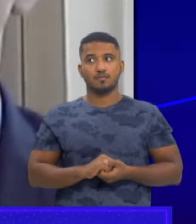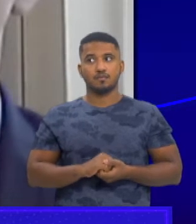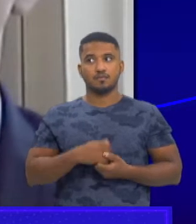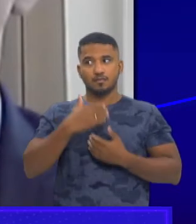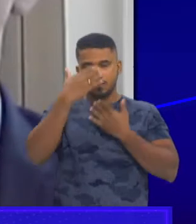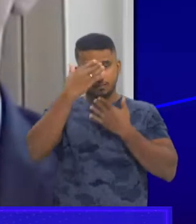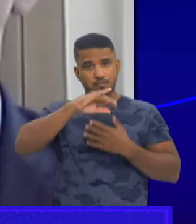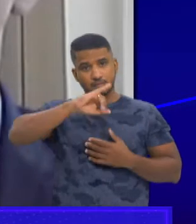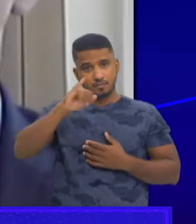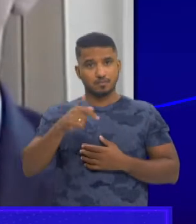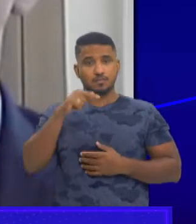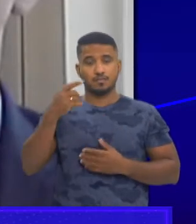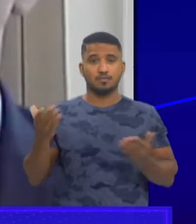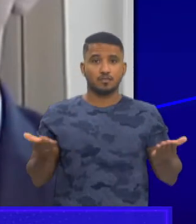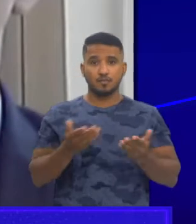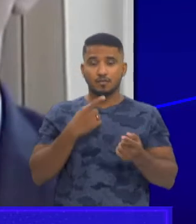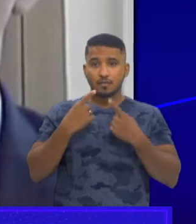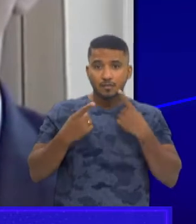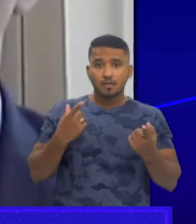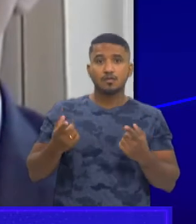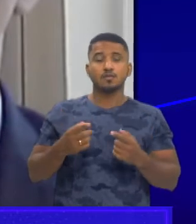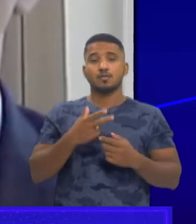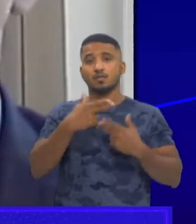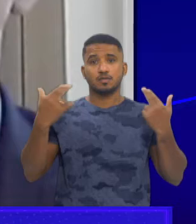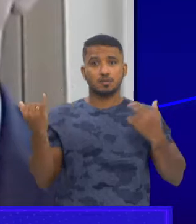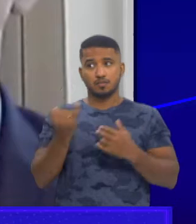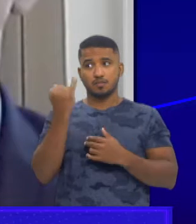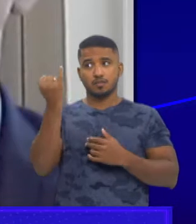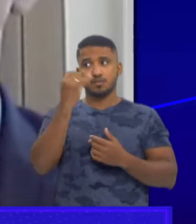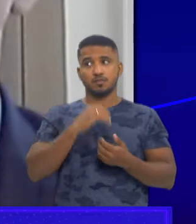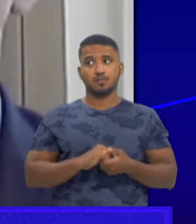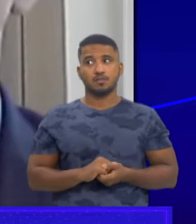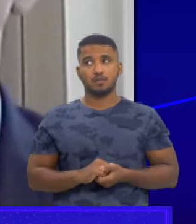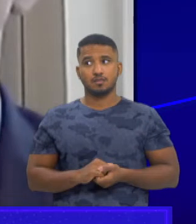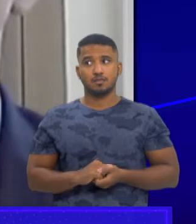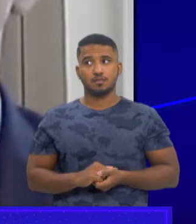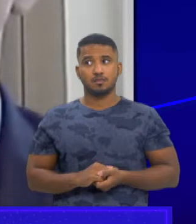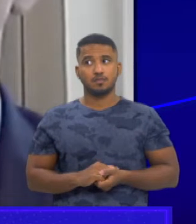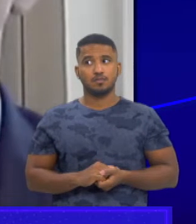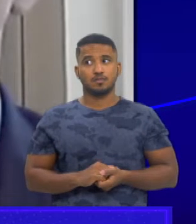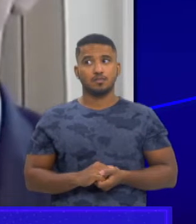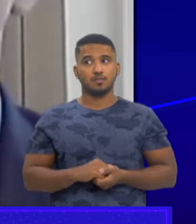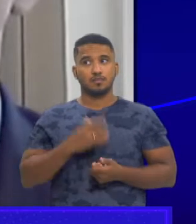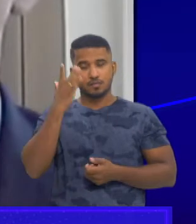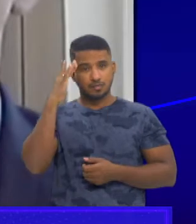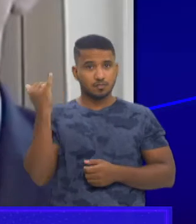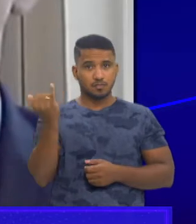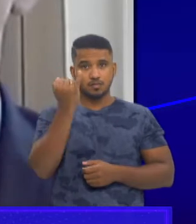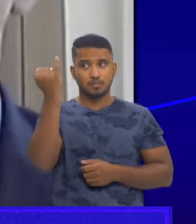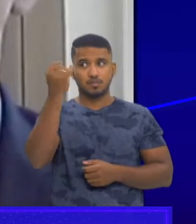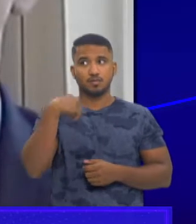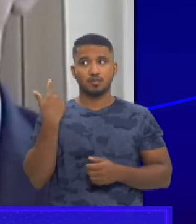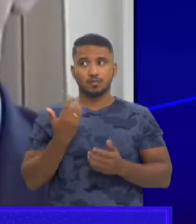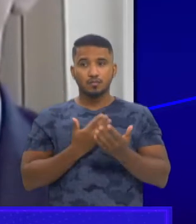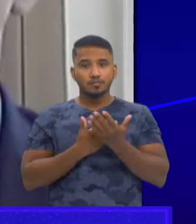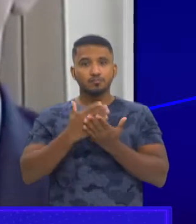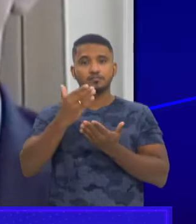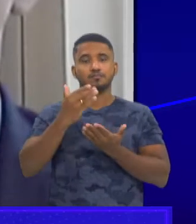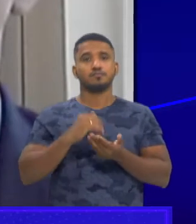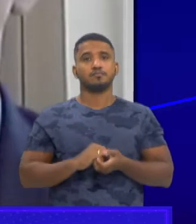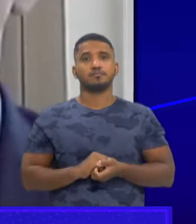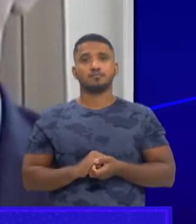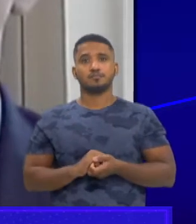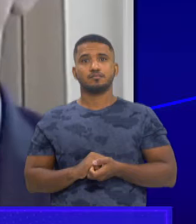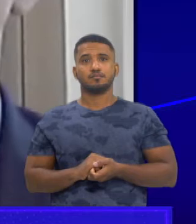das Pessoas com Deficiência da OAB. Bom, doutor Fernando Ferro, seja bem-vindo e nós vamos